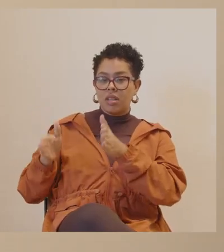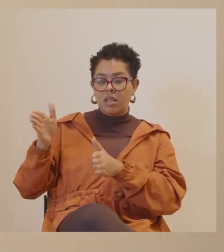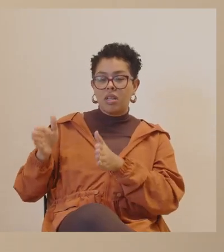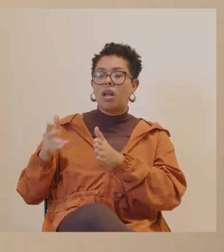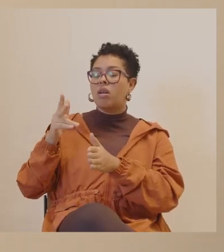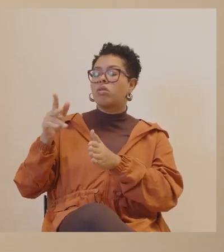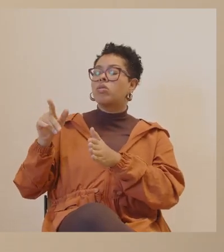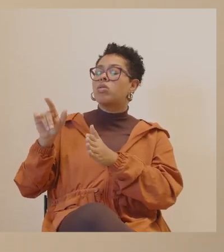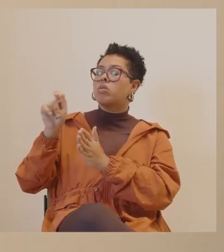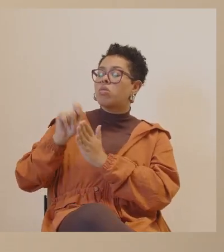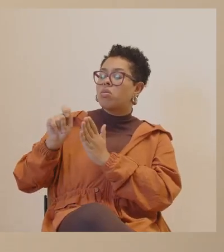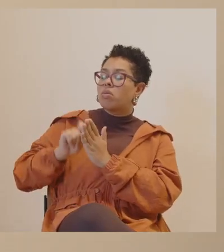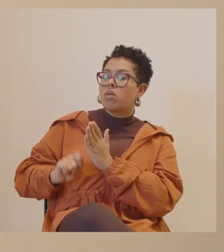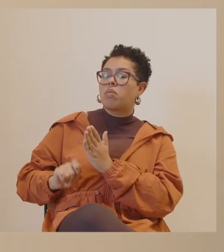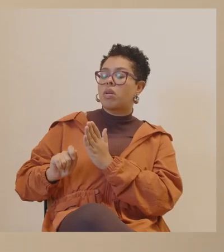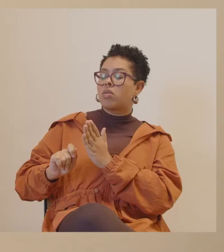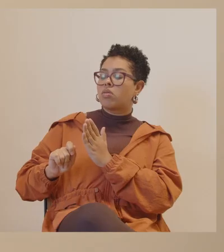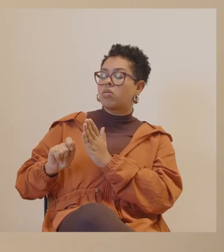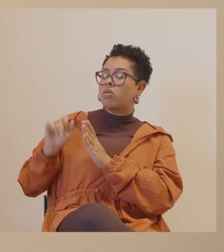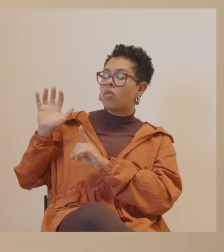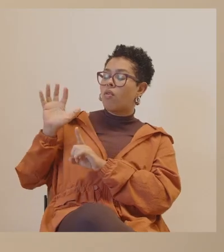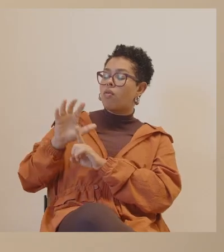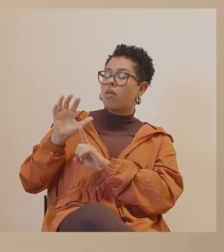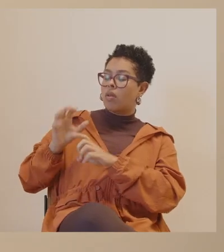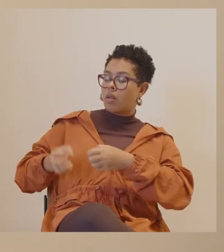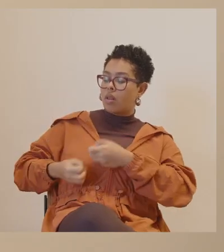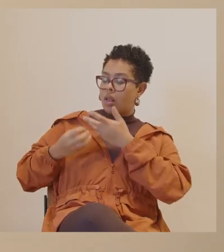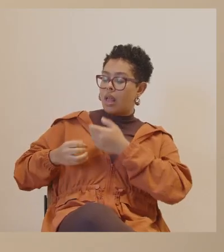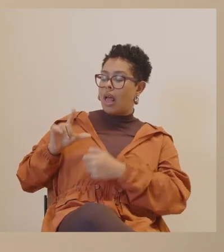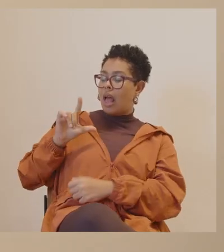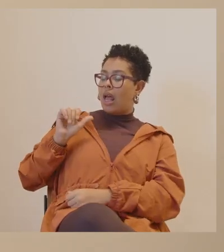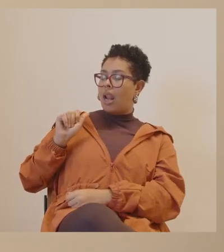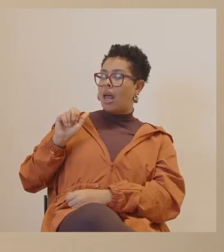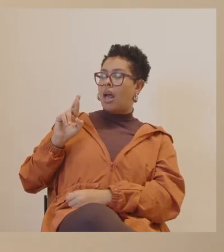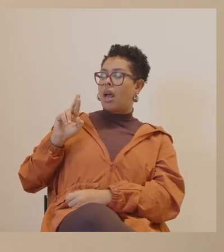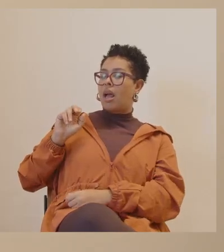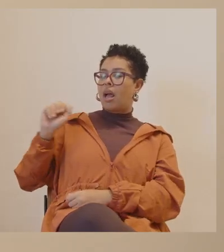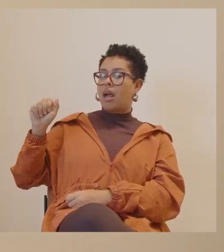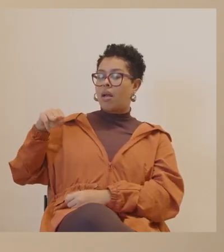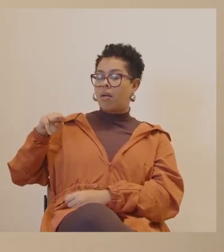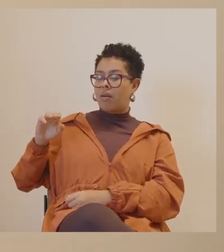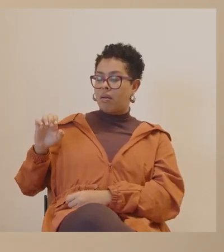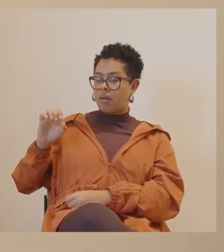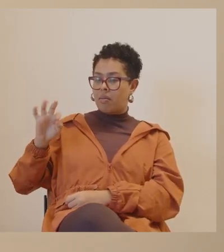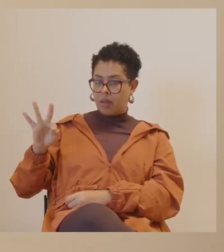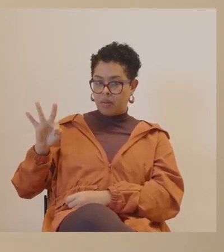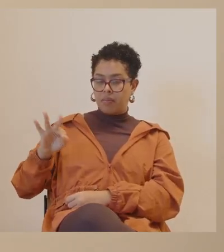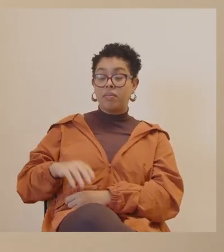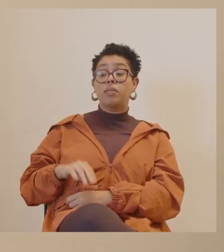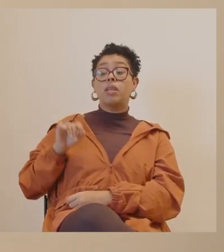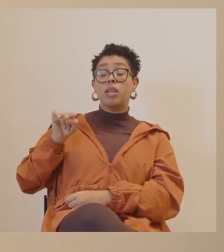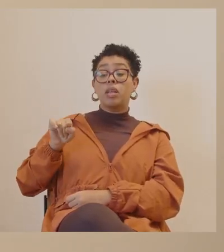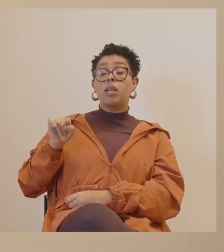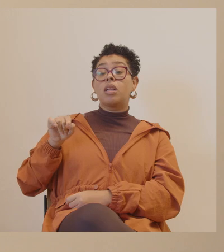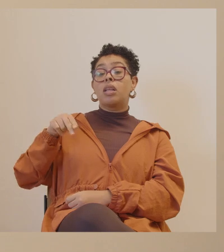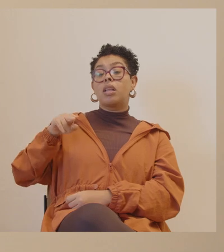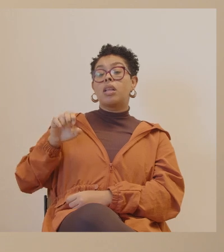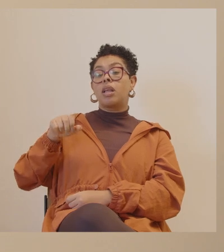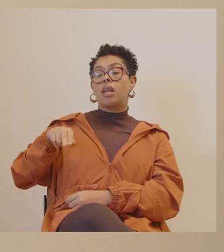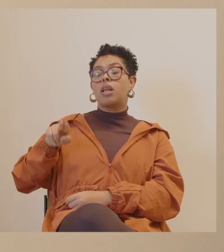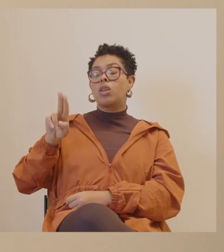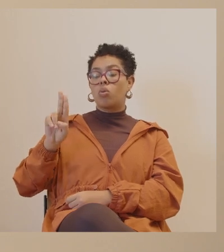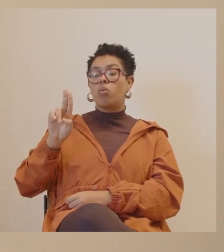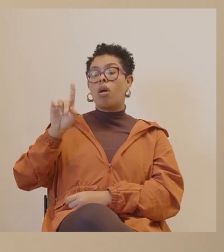uma composição inspirada num poema, na verdade, do Mallarmé, que se chama O Nenúfar Branco, e que o Nenúfar Branco é a